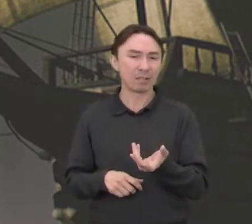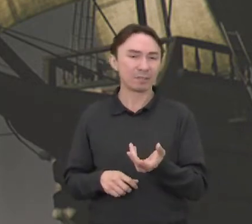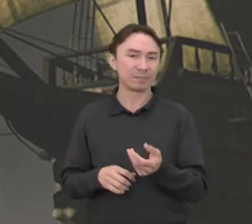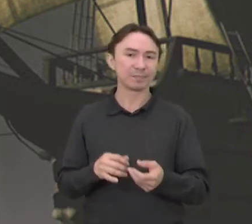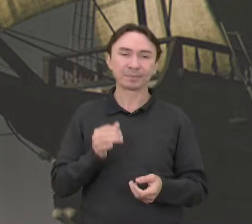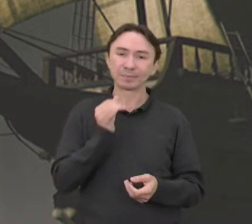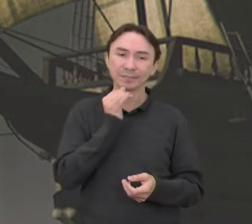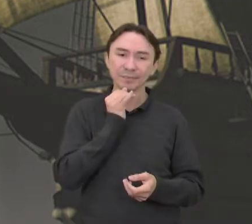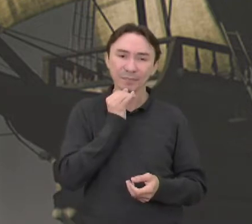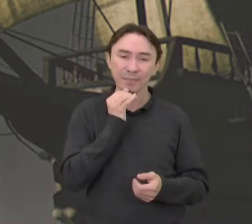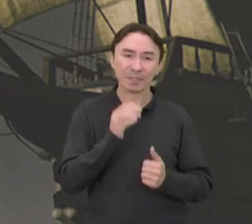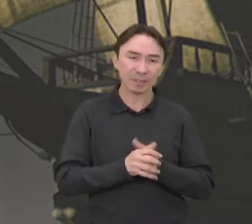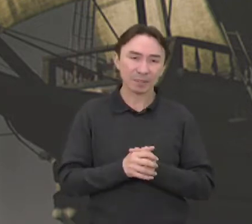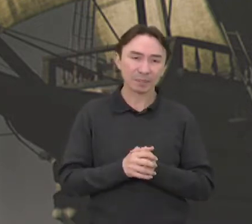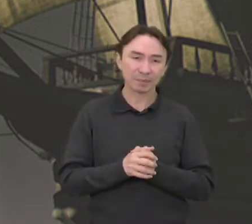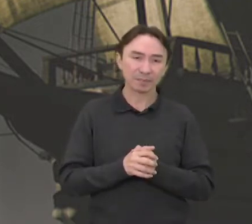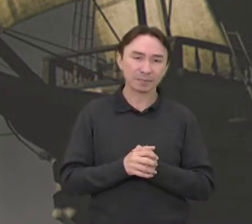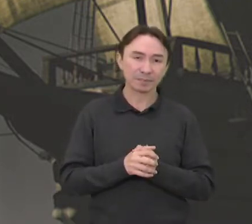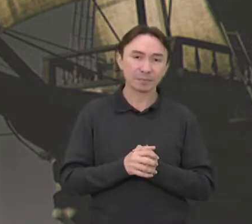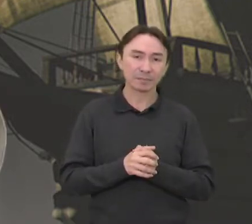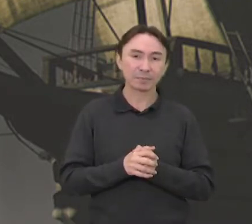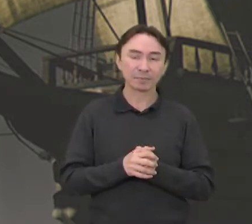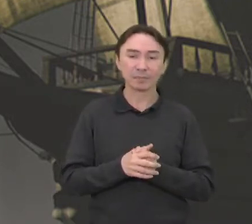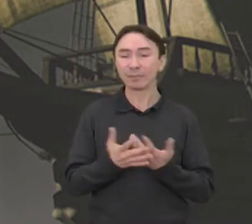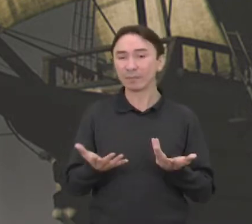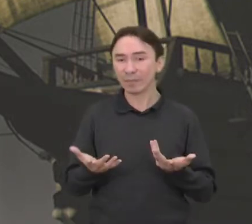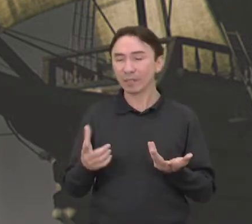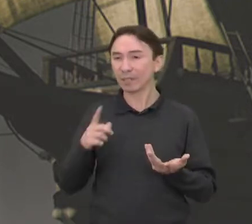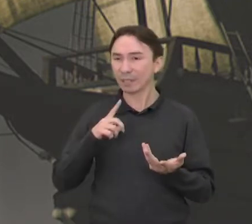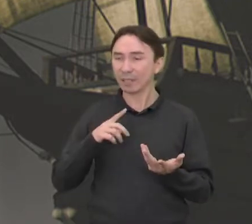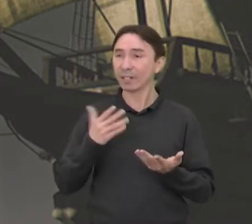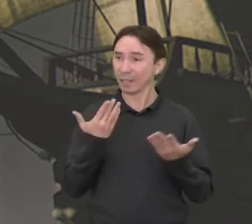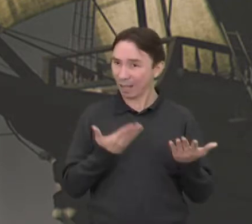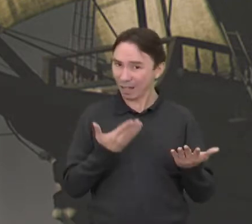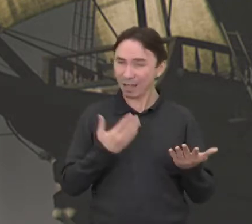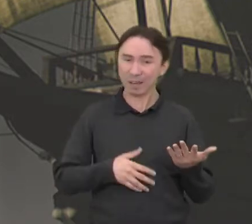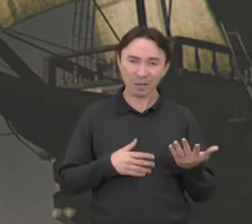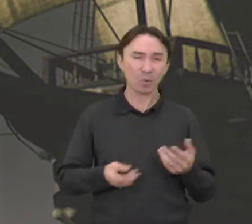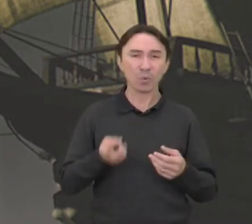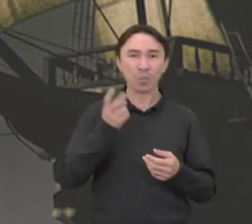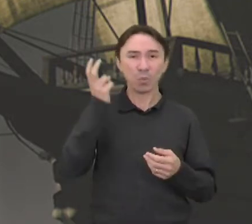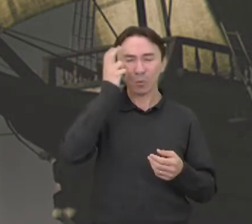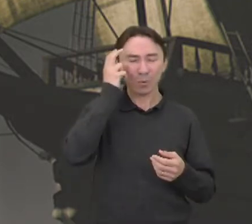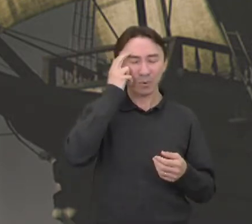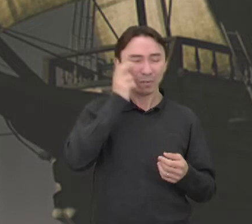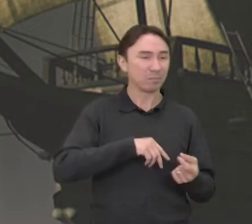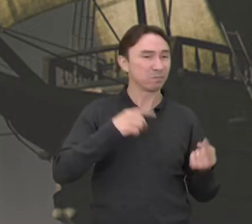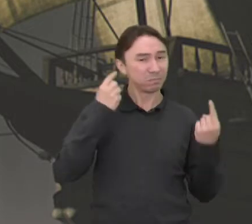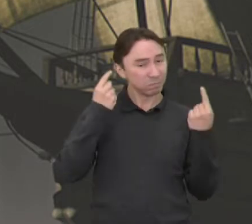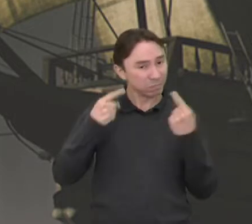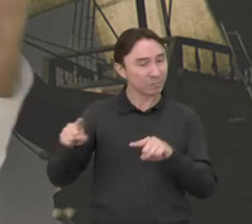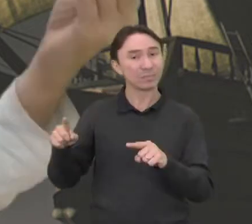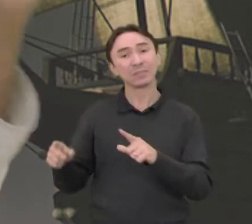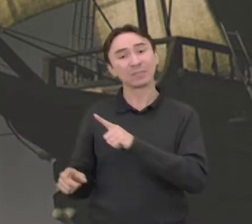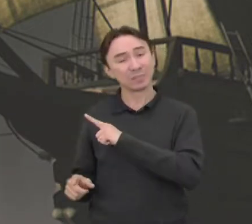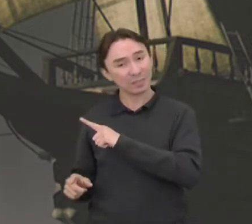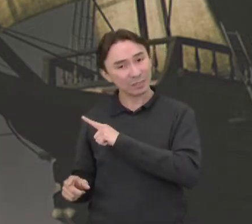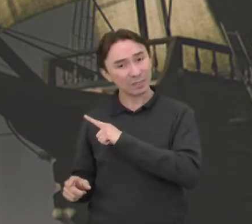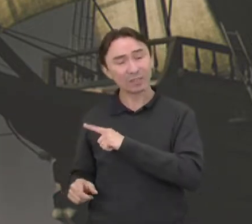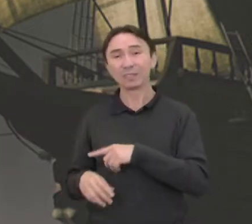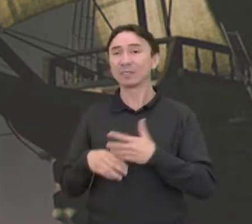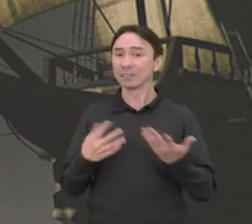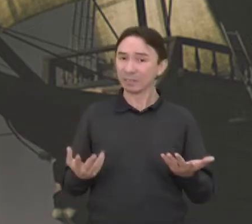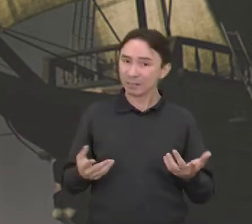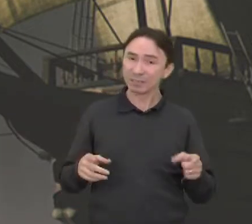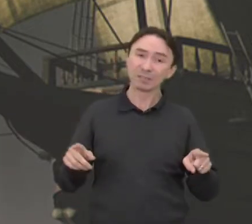nossa, me fugiu a palavra, peraí. Que a própria contracultura, né, trouxe junto aí também. Então, a contracultura ela foi uma revolução cultural, mas